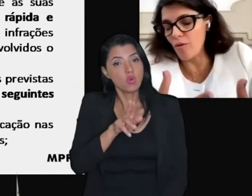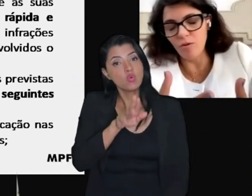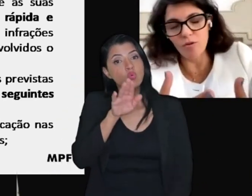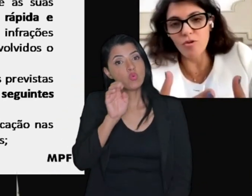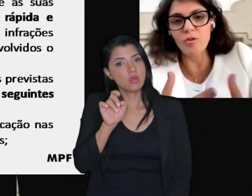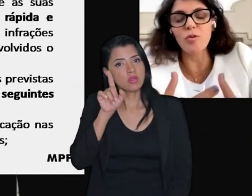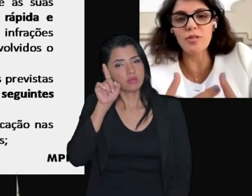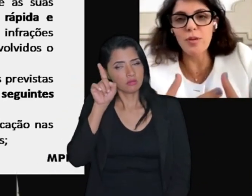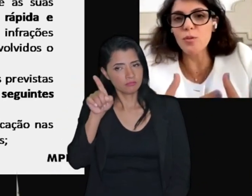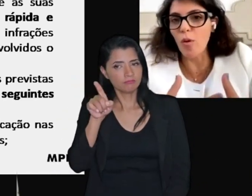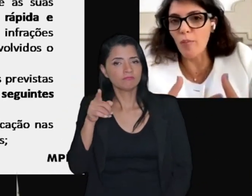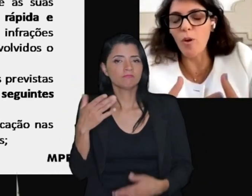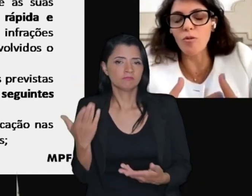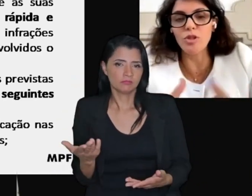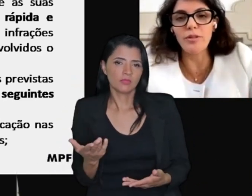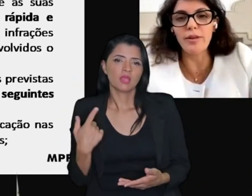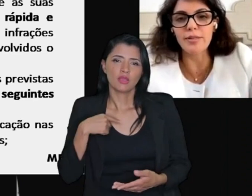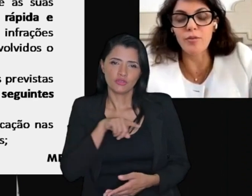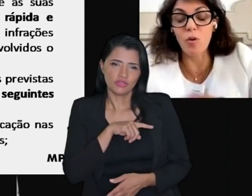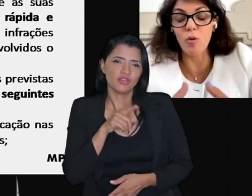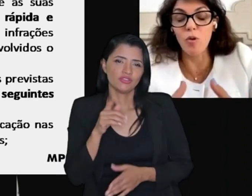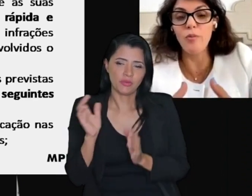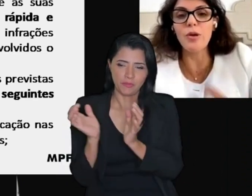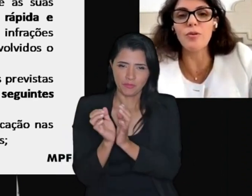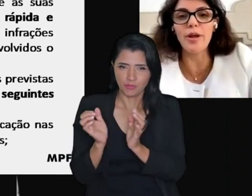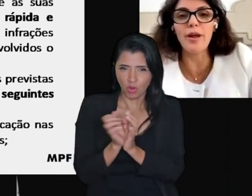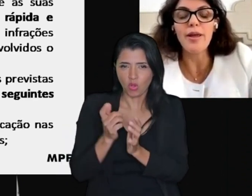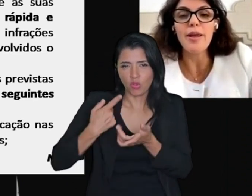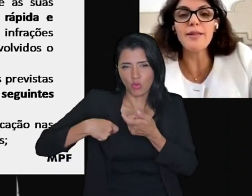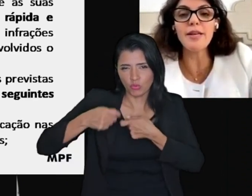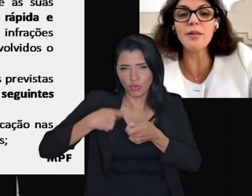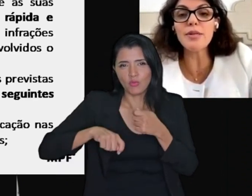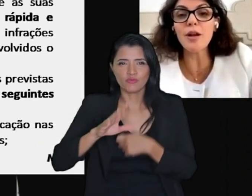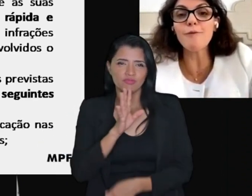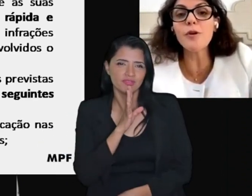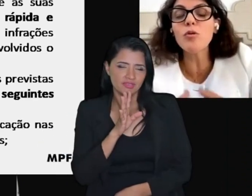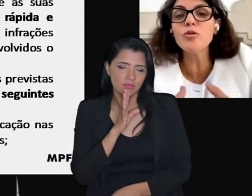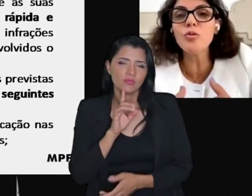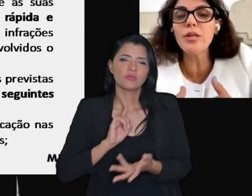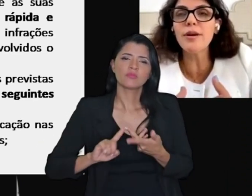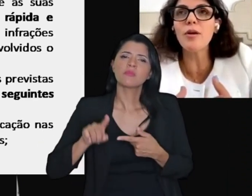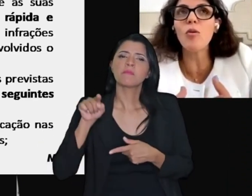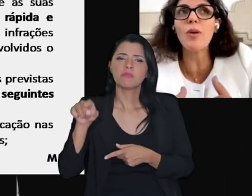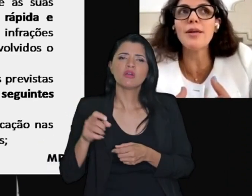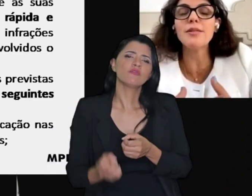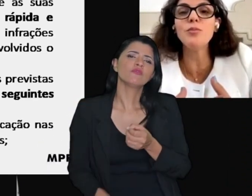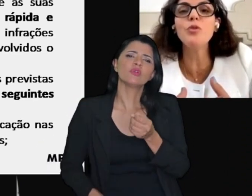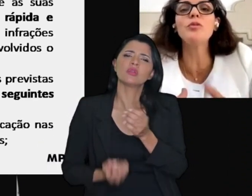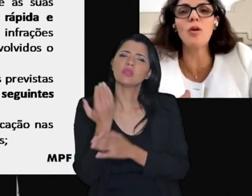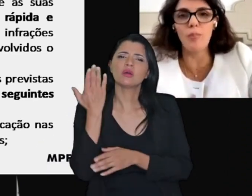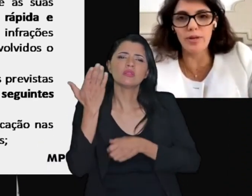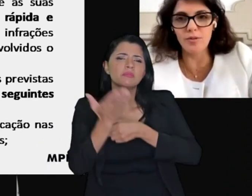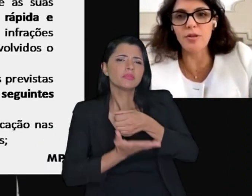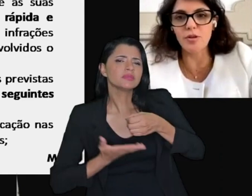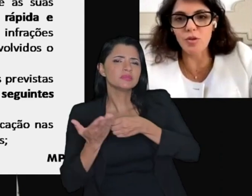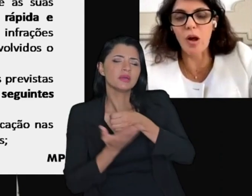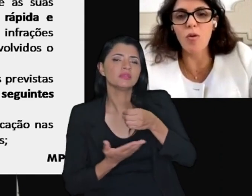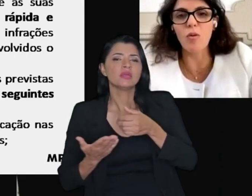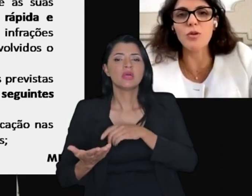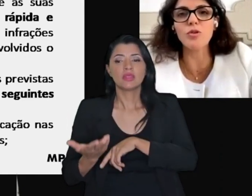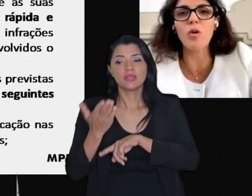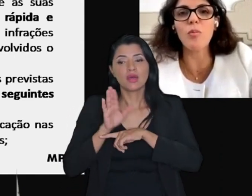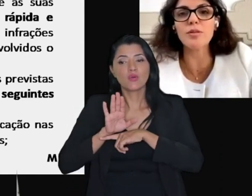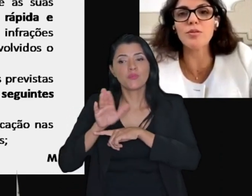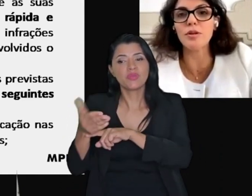ela, como todos nós conhecemos, bloco de integração econômico, né? Etc., mas ela foi construída com base muito na cooperação